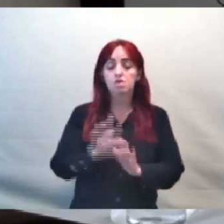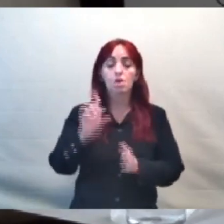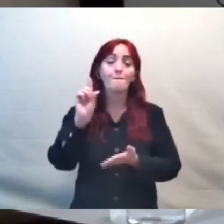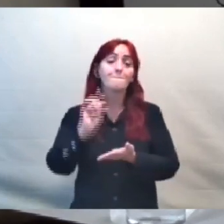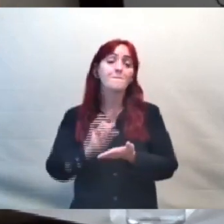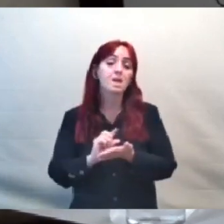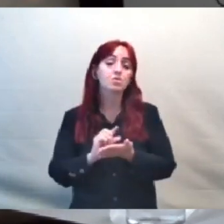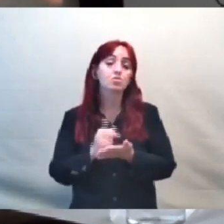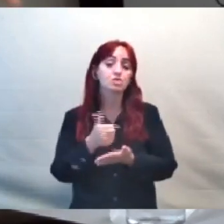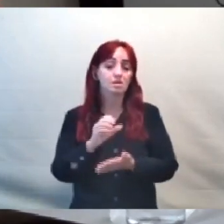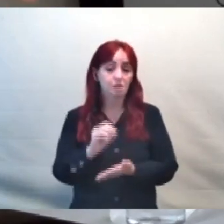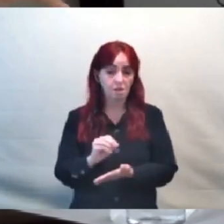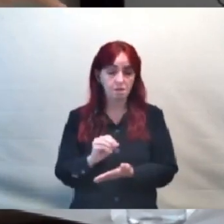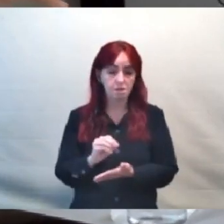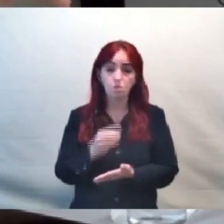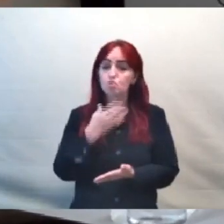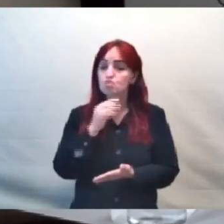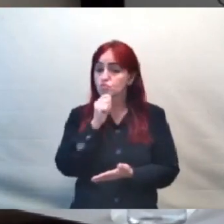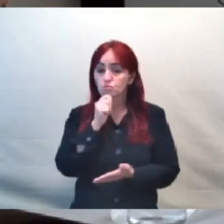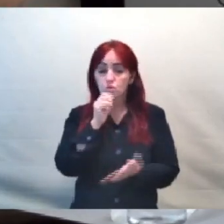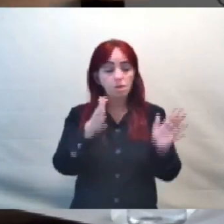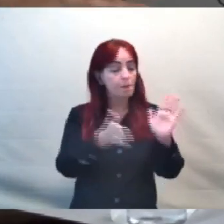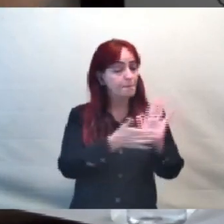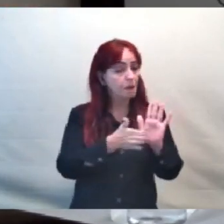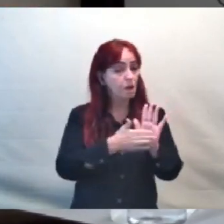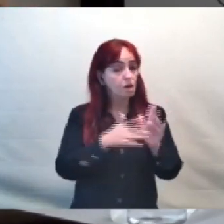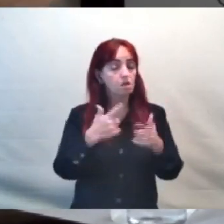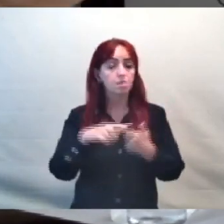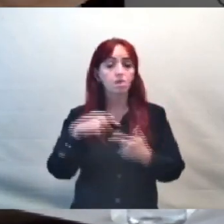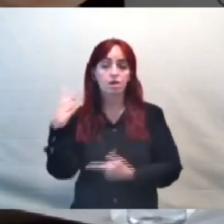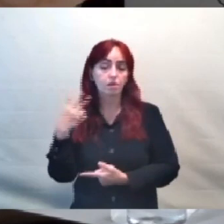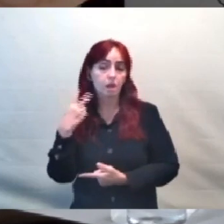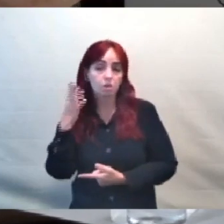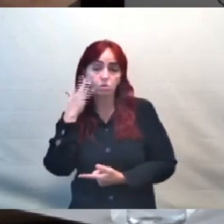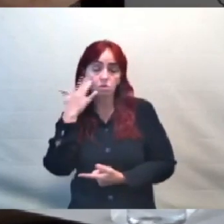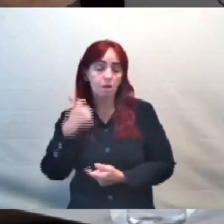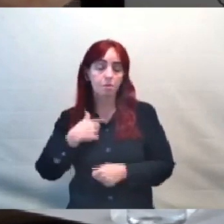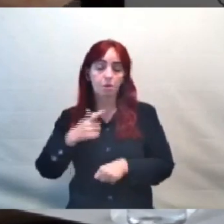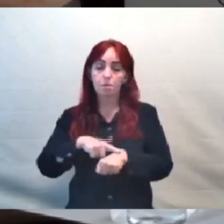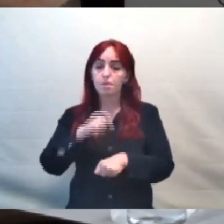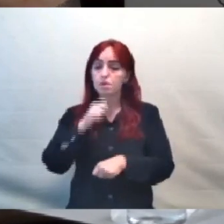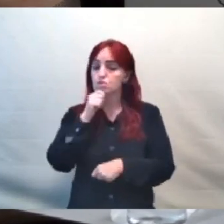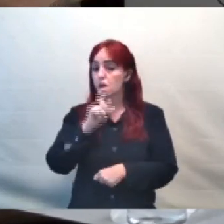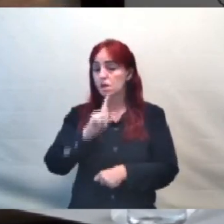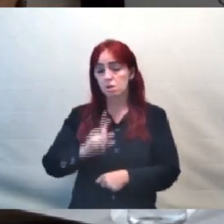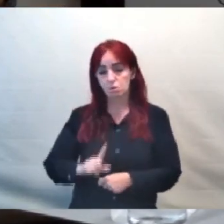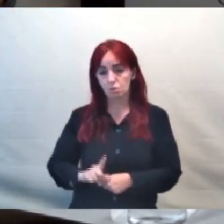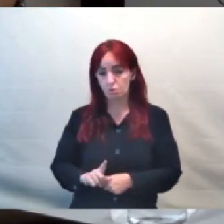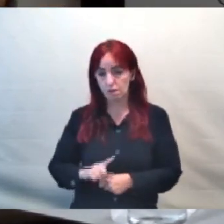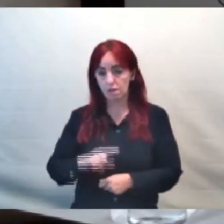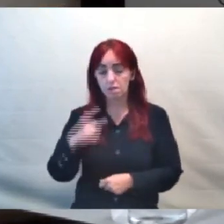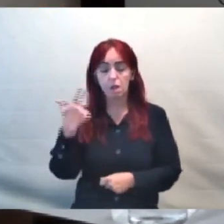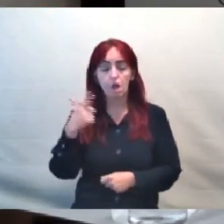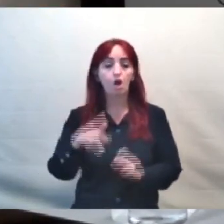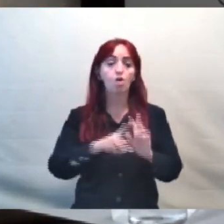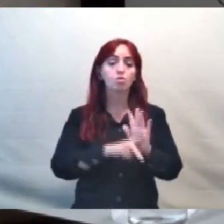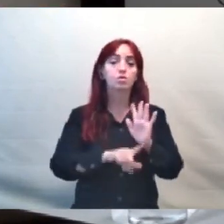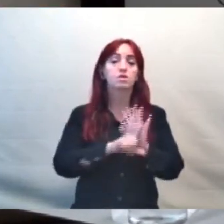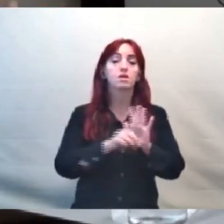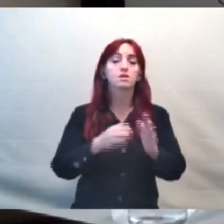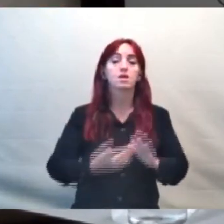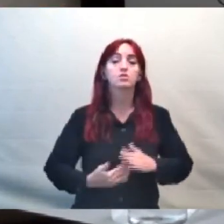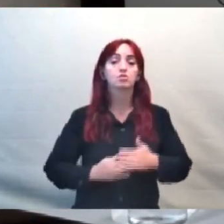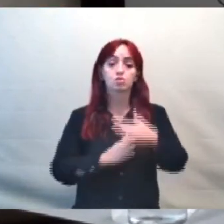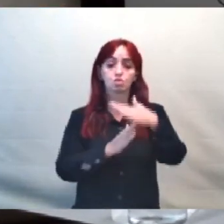os vereadores sentem que não é exatamente o momento, ou outros que estão suspensos na sua tramitação. Além disso, o que existe